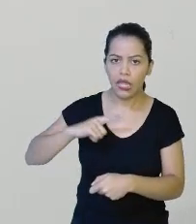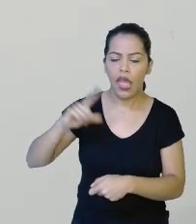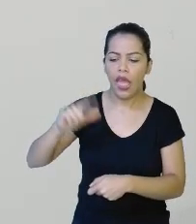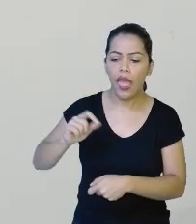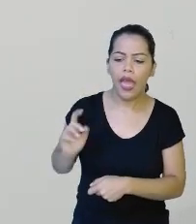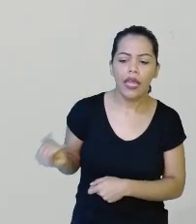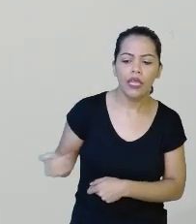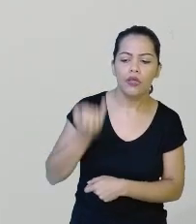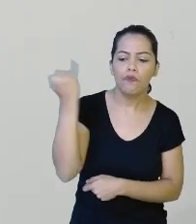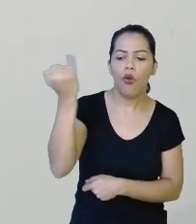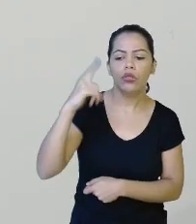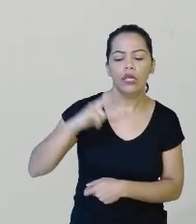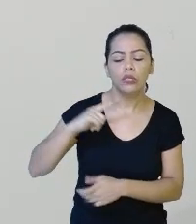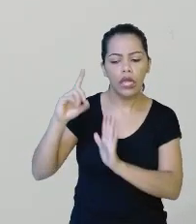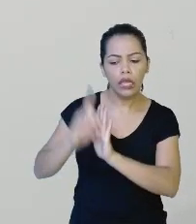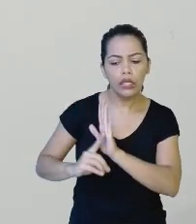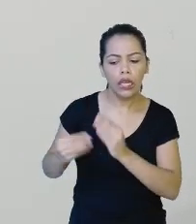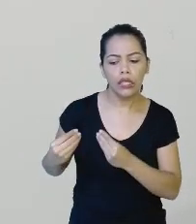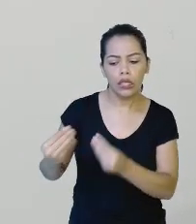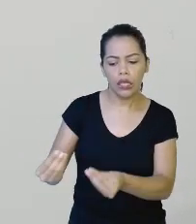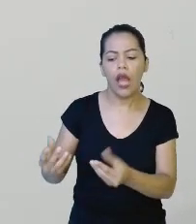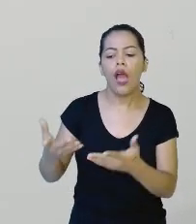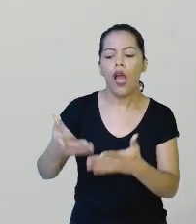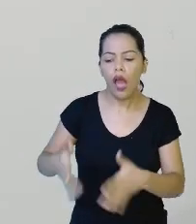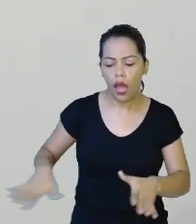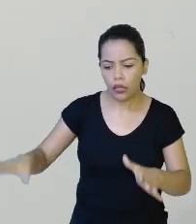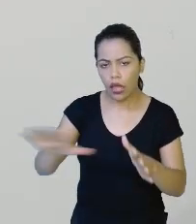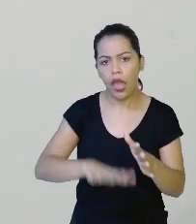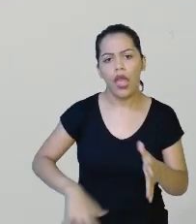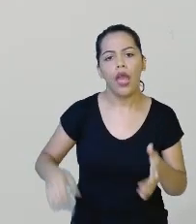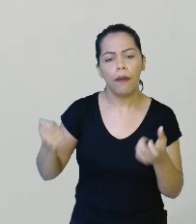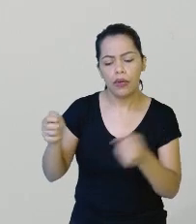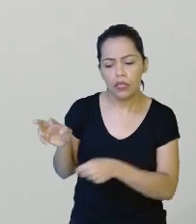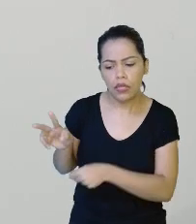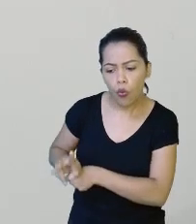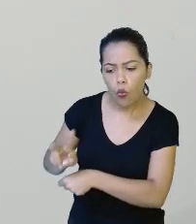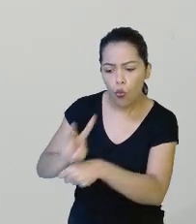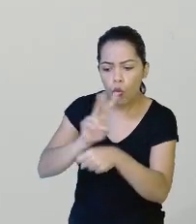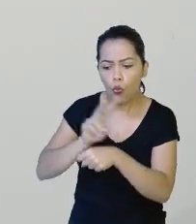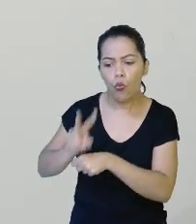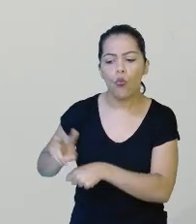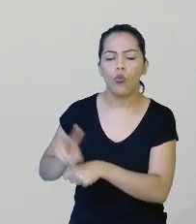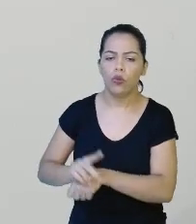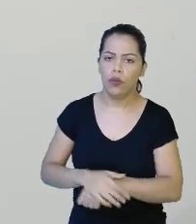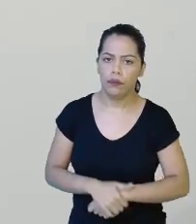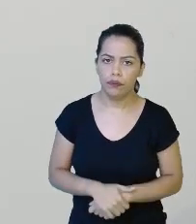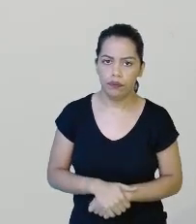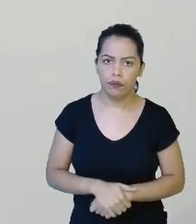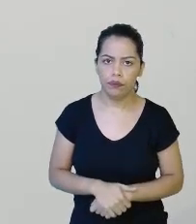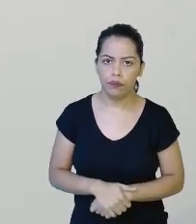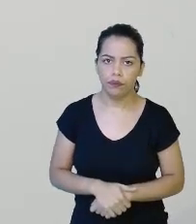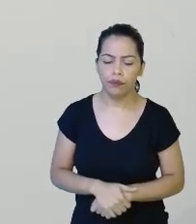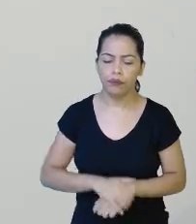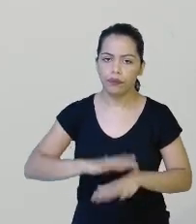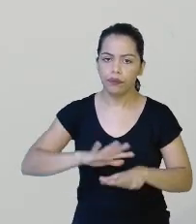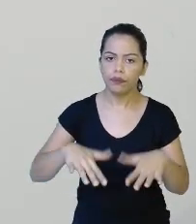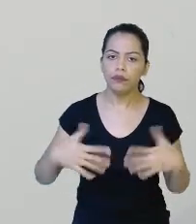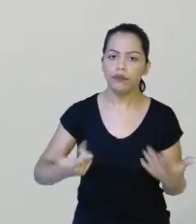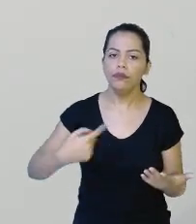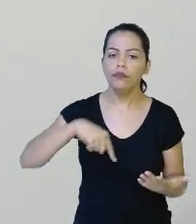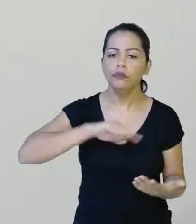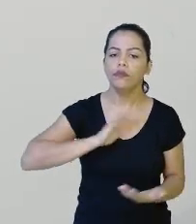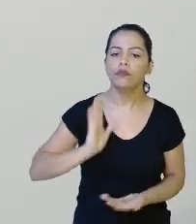importante que essa cultura seja resguardada, que seja preservada. E aí, né, a